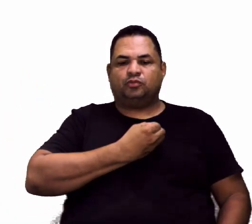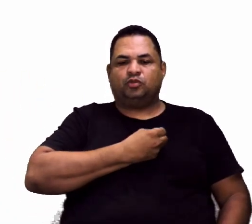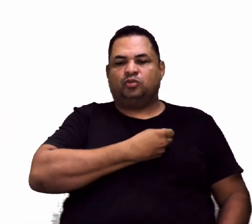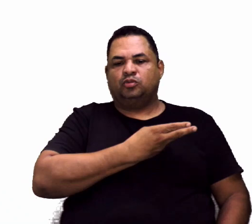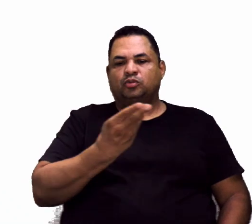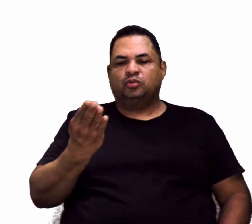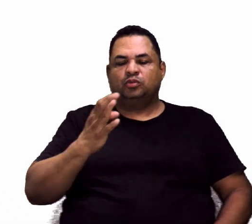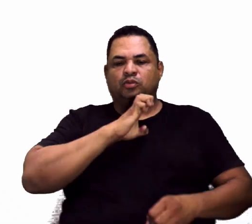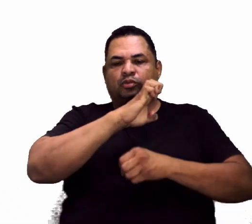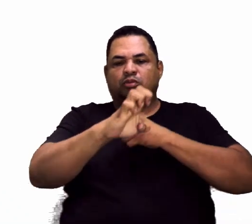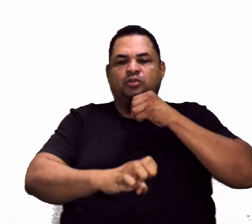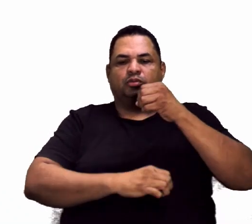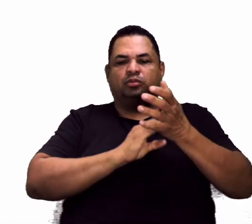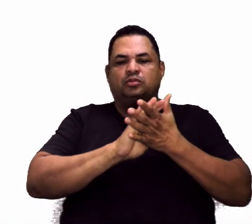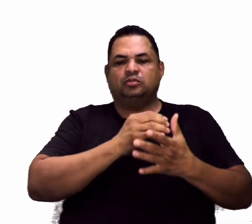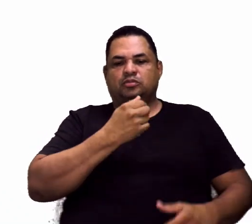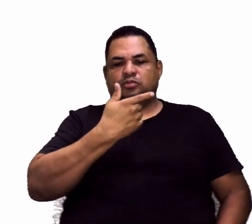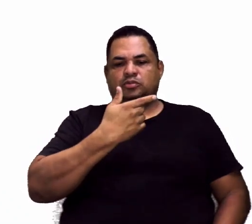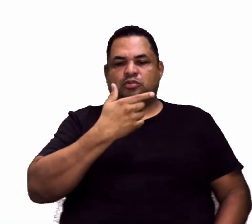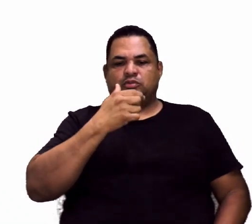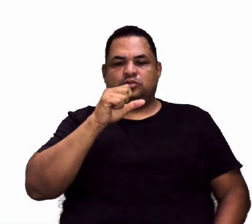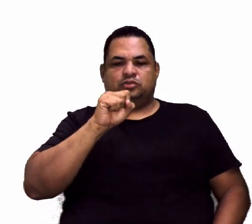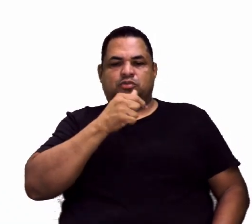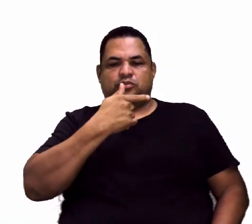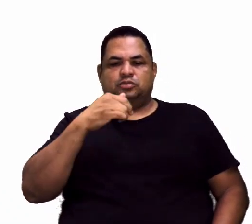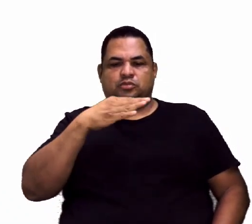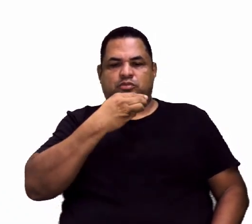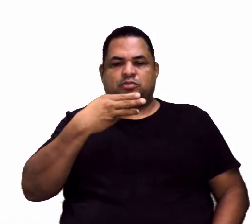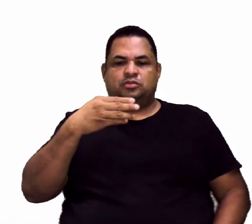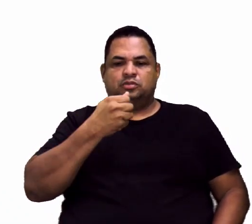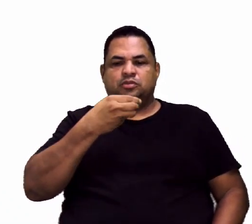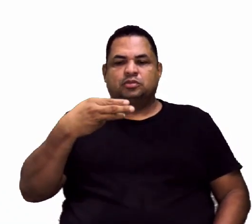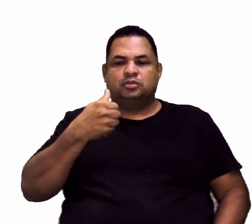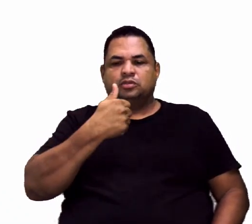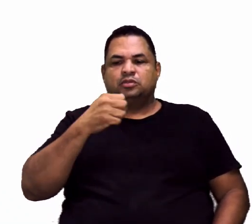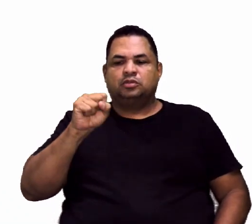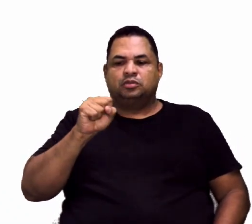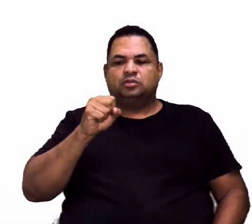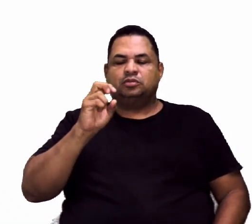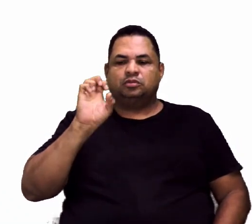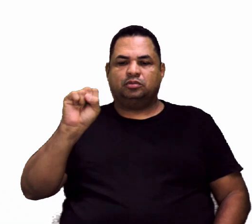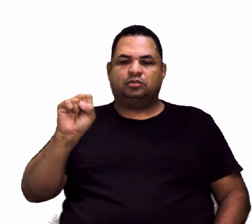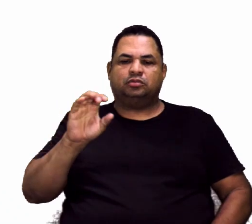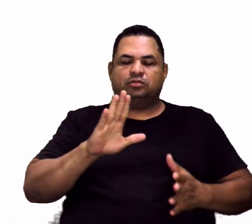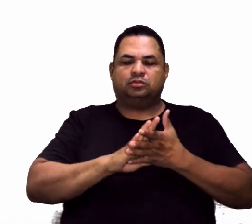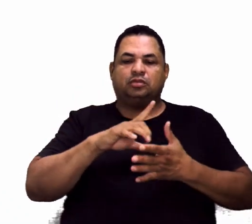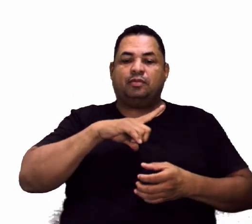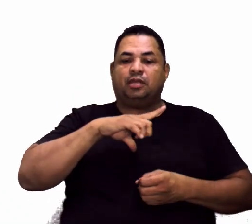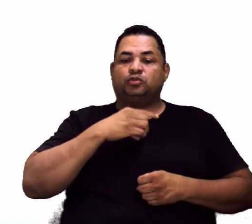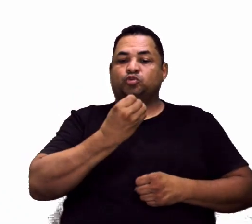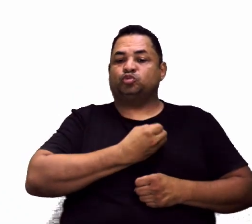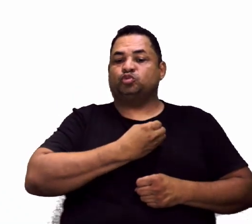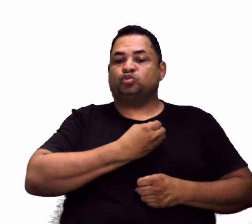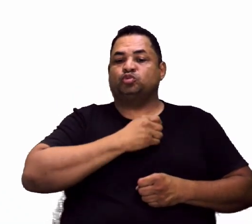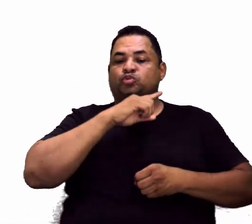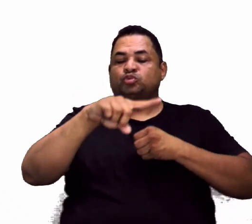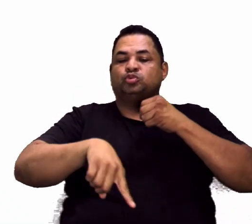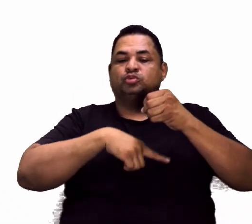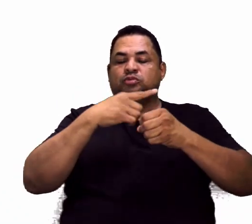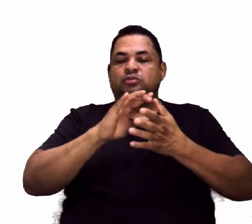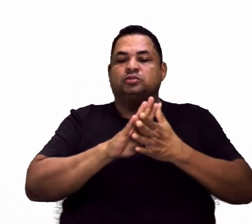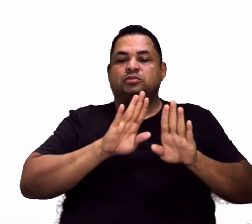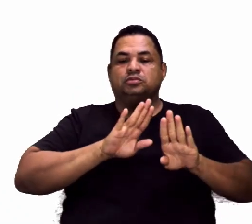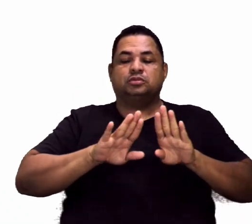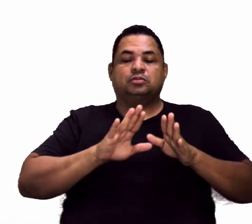8, 18, 32, 18 e 8. Mas depende do número atômico do átomo e da quantidade